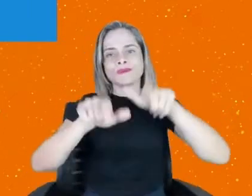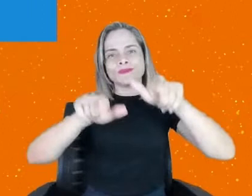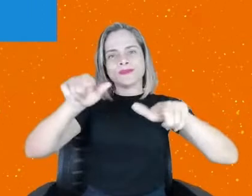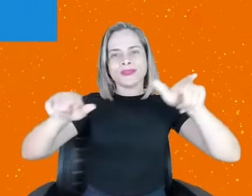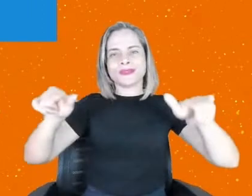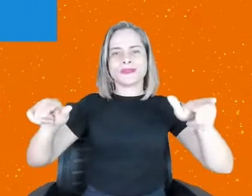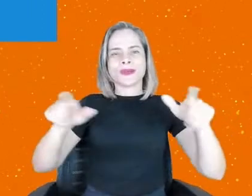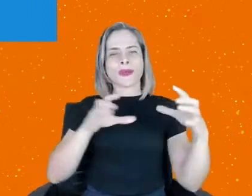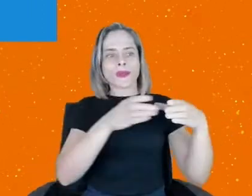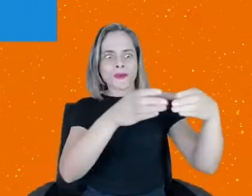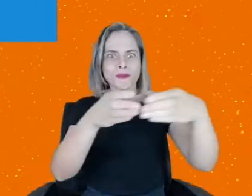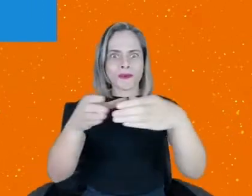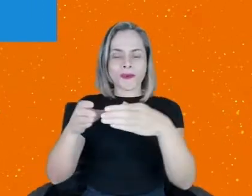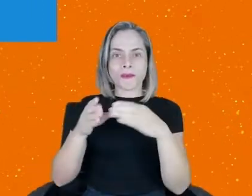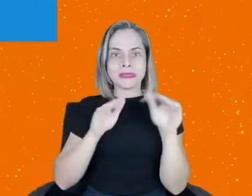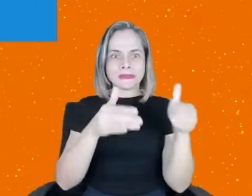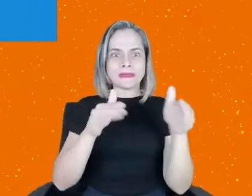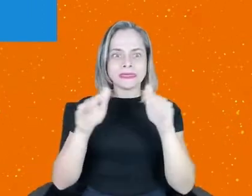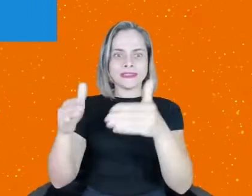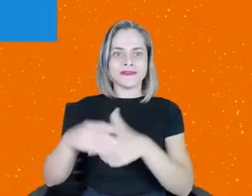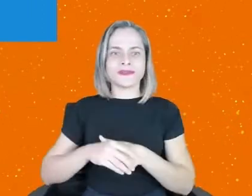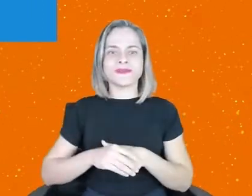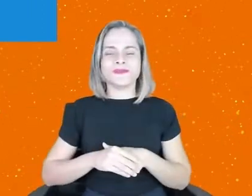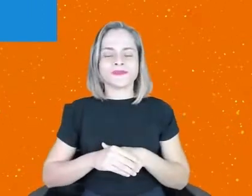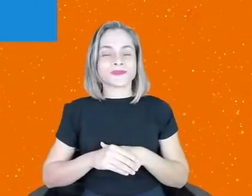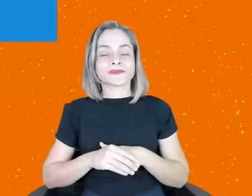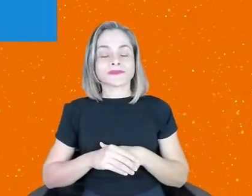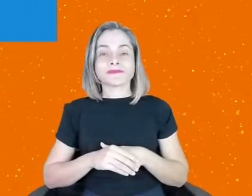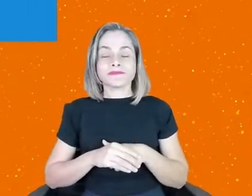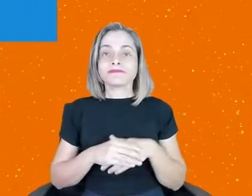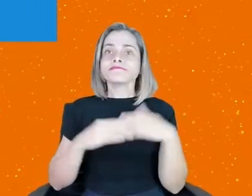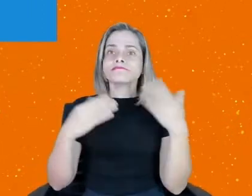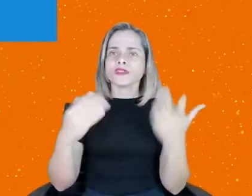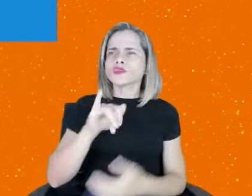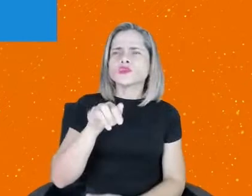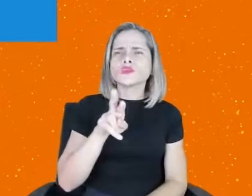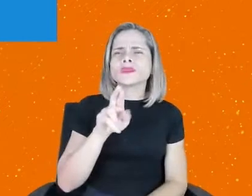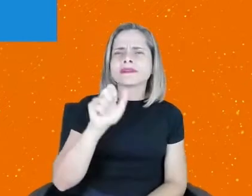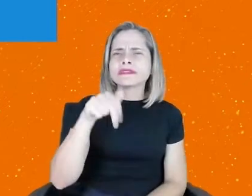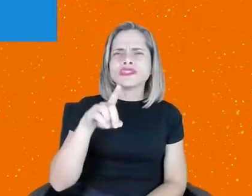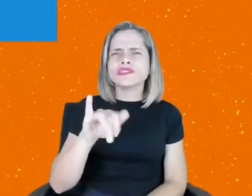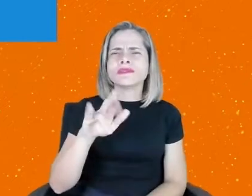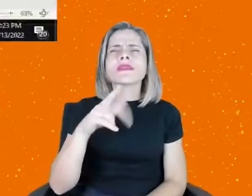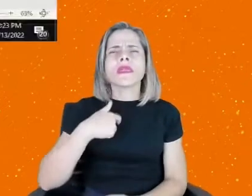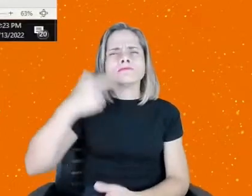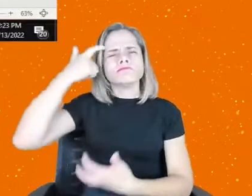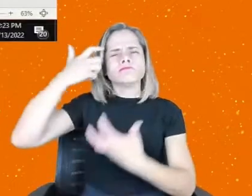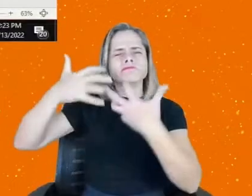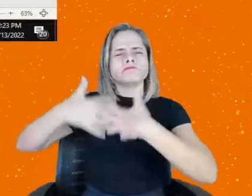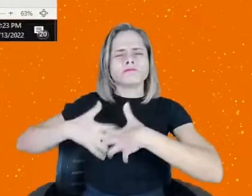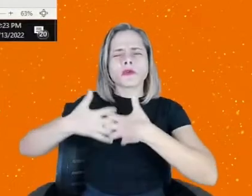pipoca é de ideias de como Esportes melhor monetizada e utilizado por que